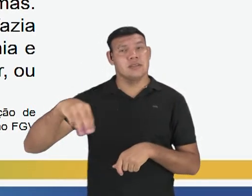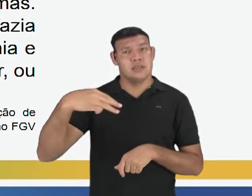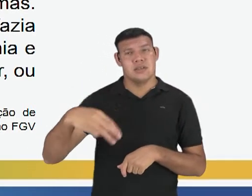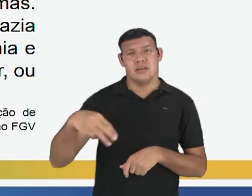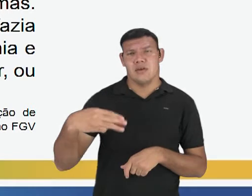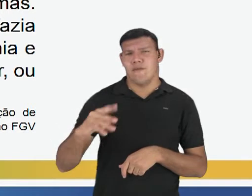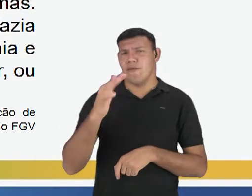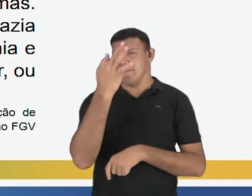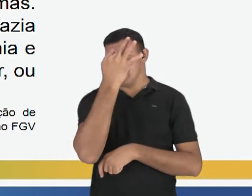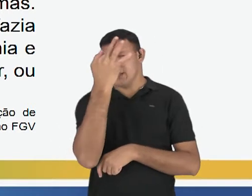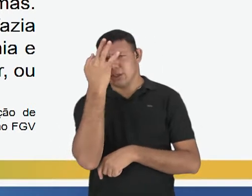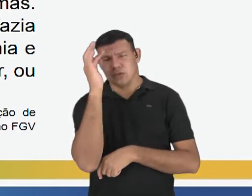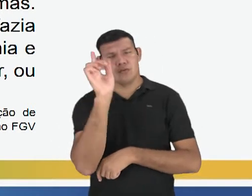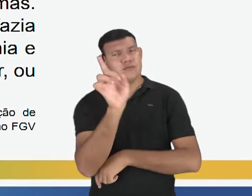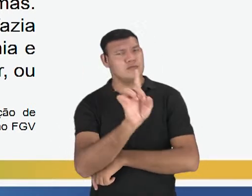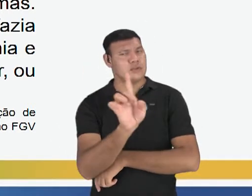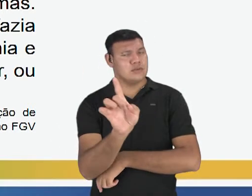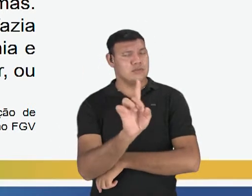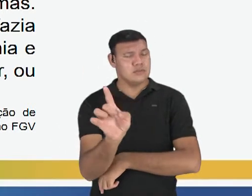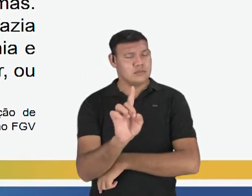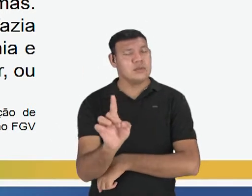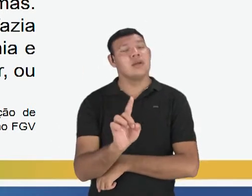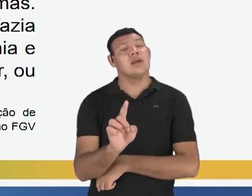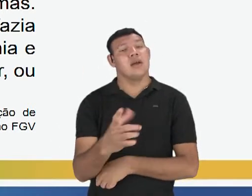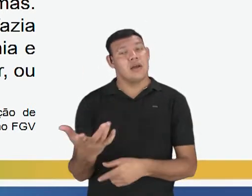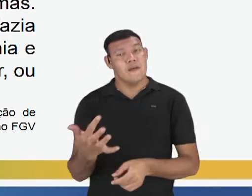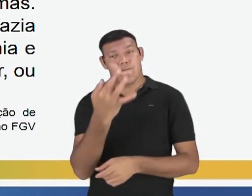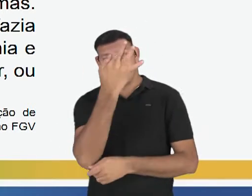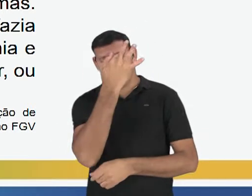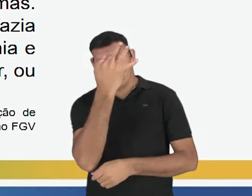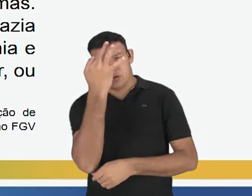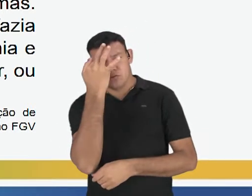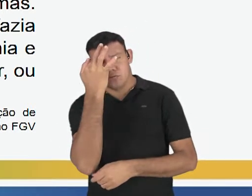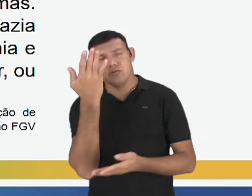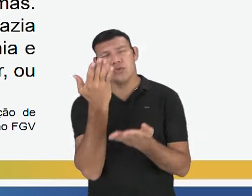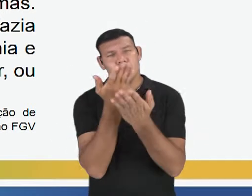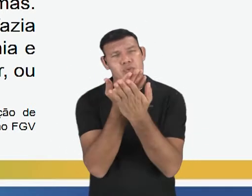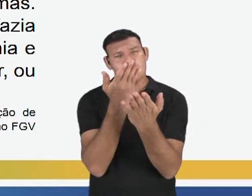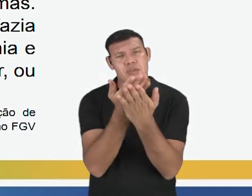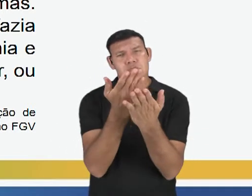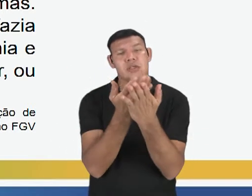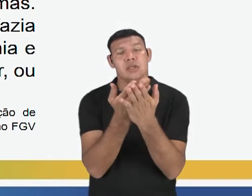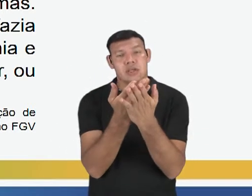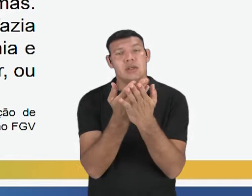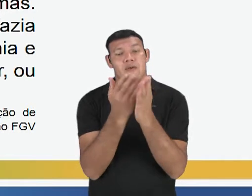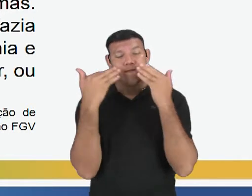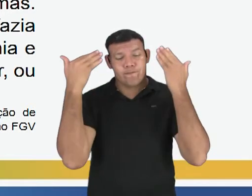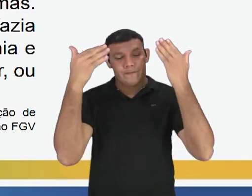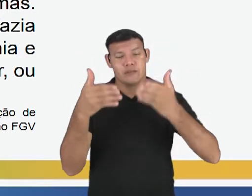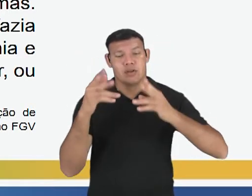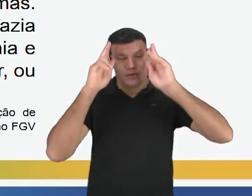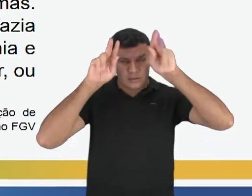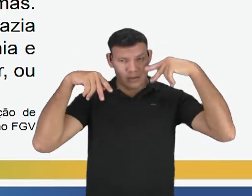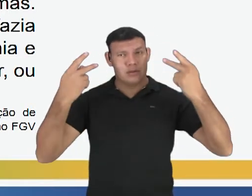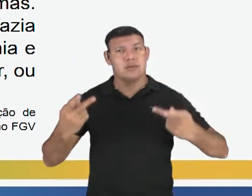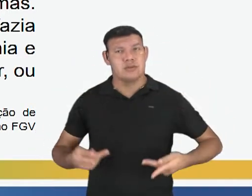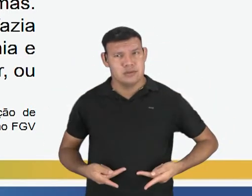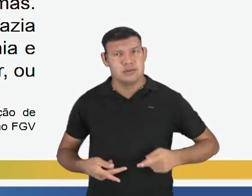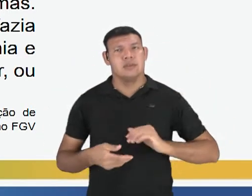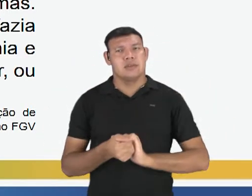problemas filosóficos, mas a filosofia ela tenta trabalhar justamente a humanidade, as questões que não